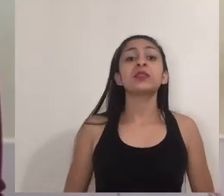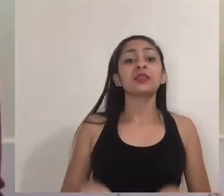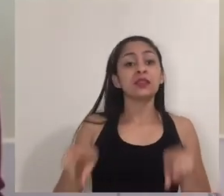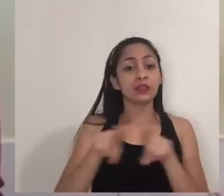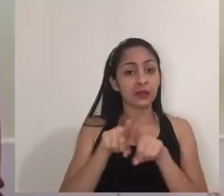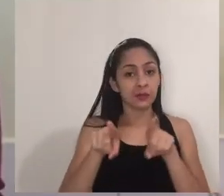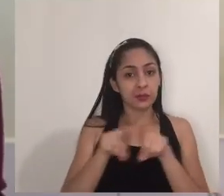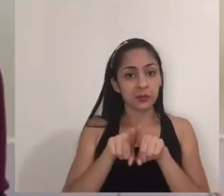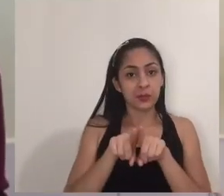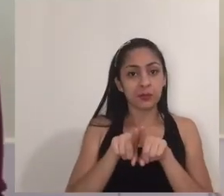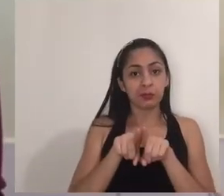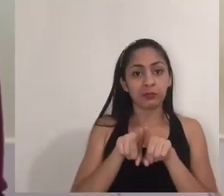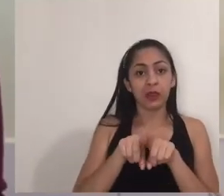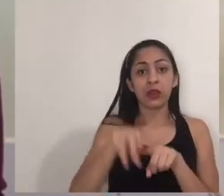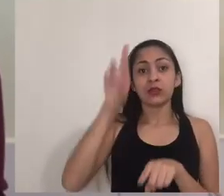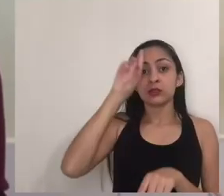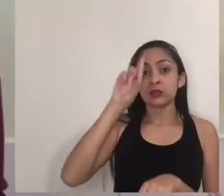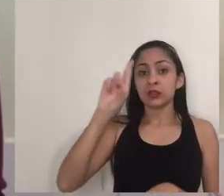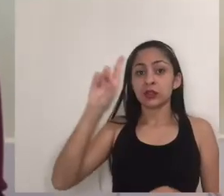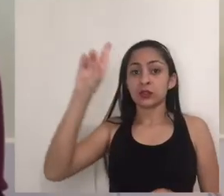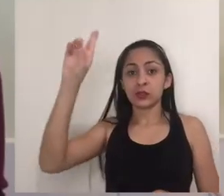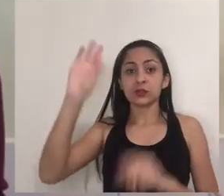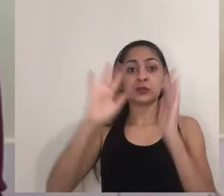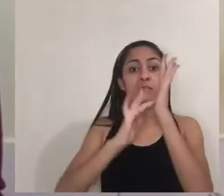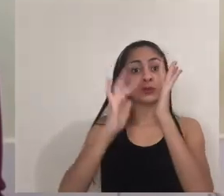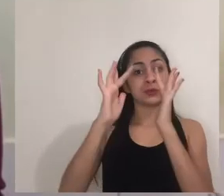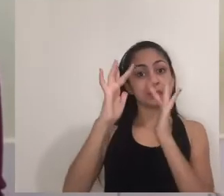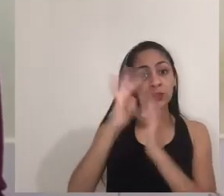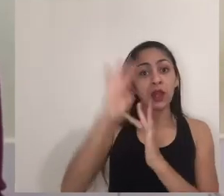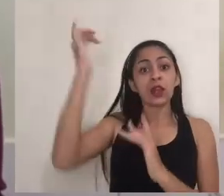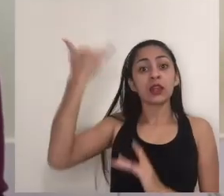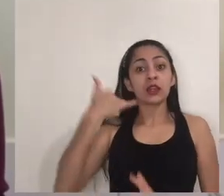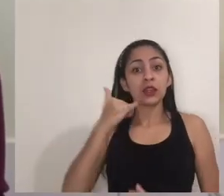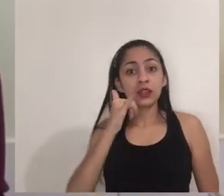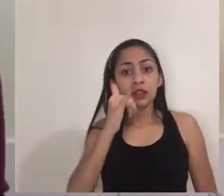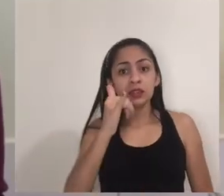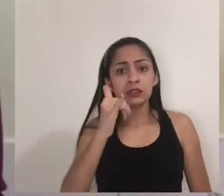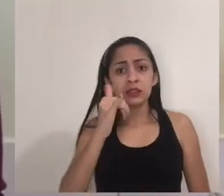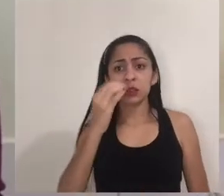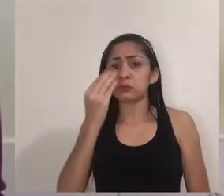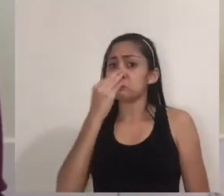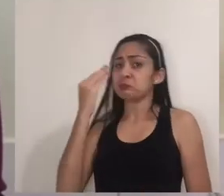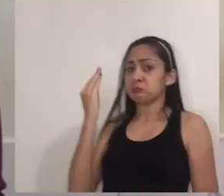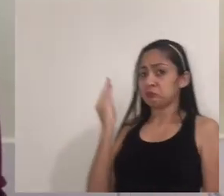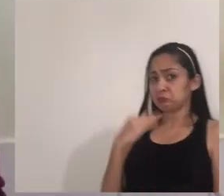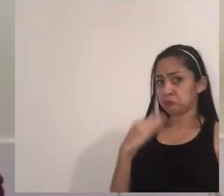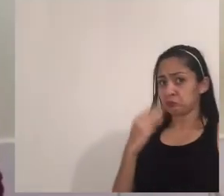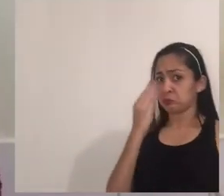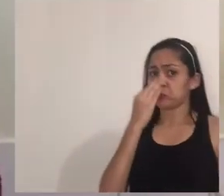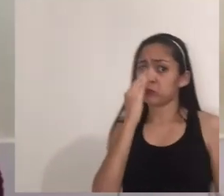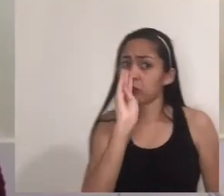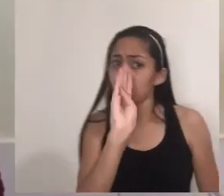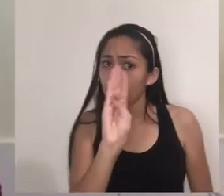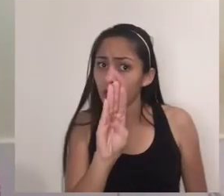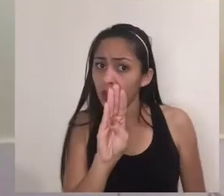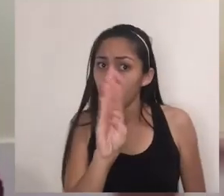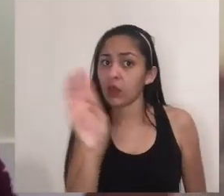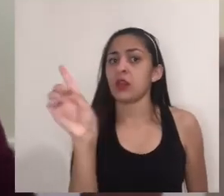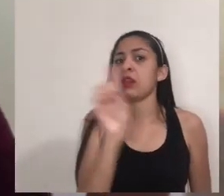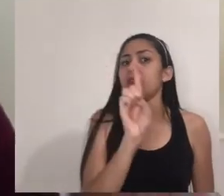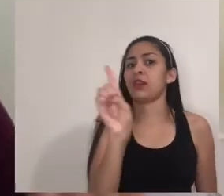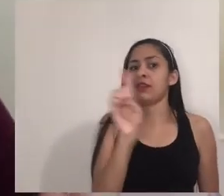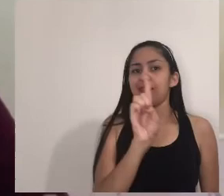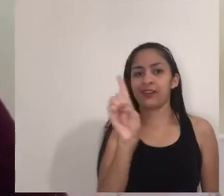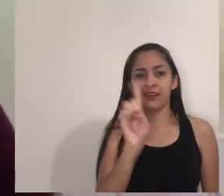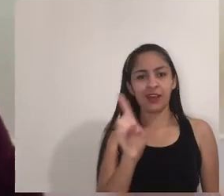promete estar conosco em todos os momentos. Jesus disse que estaria conosco até a consumação dos séculos. Então é nisso que nós